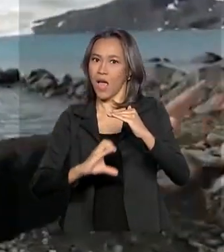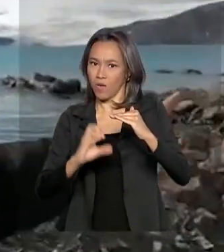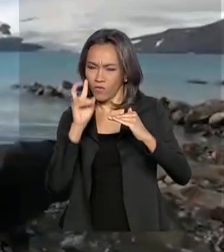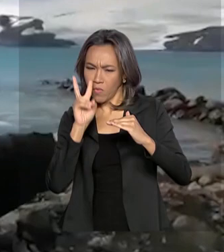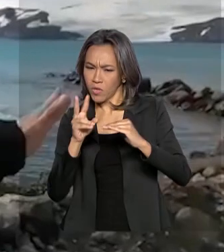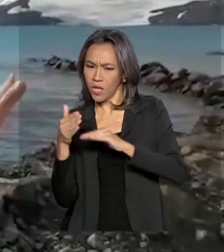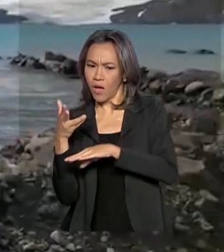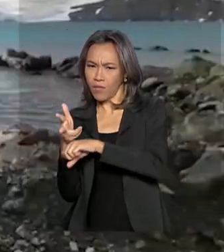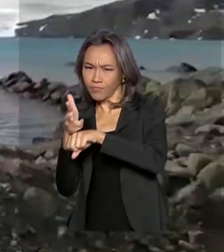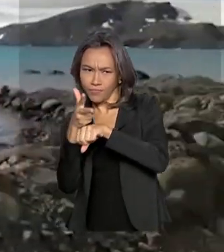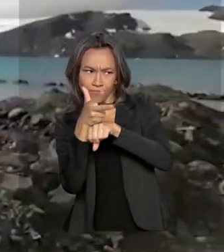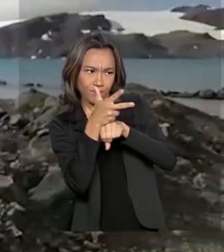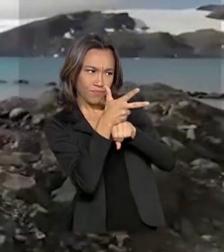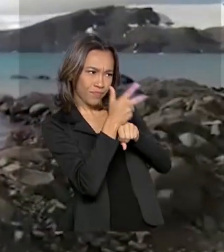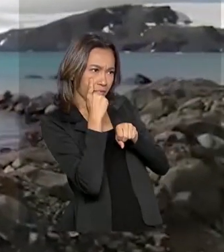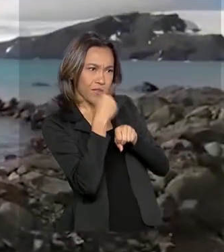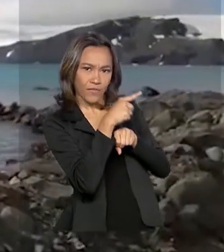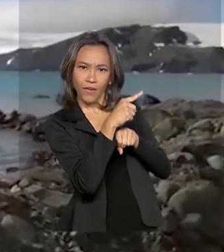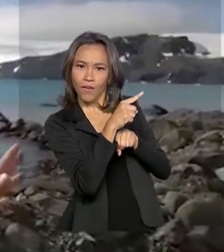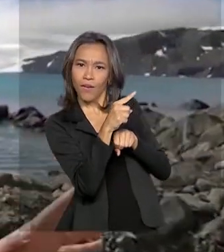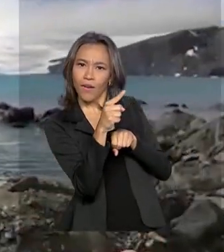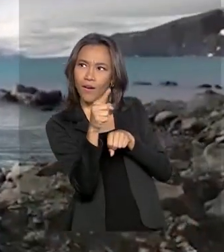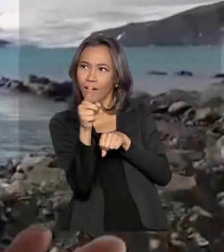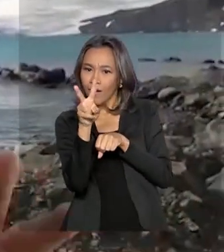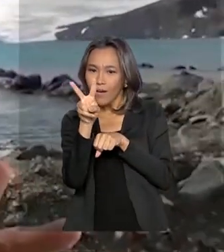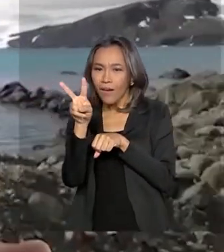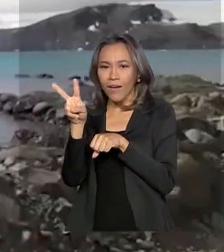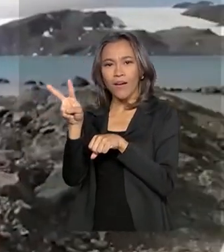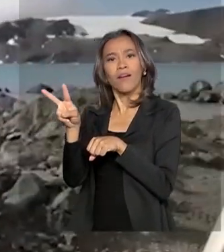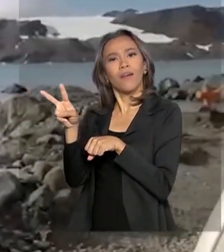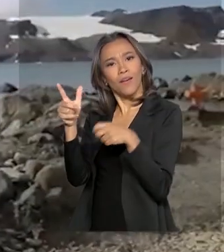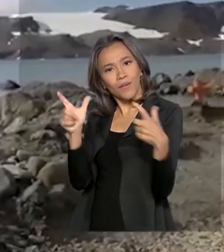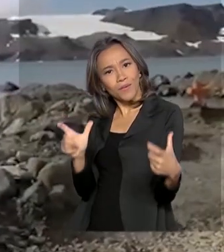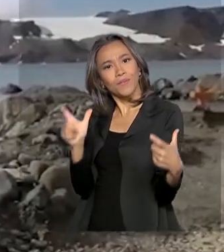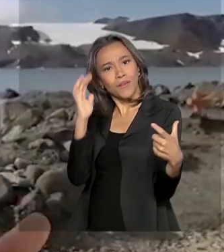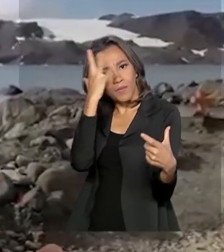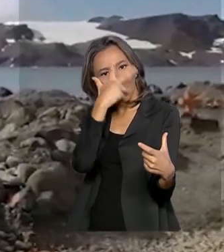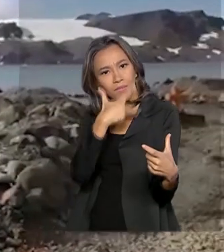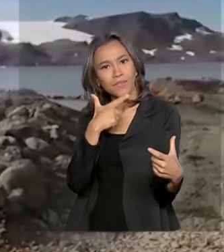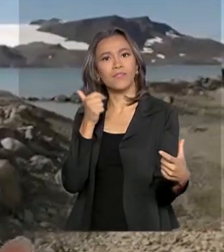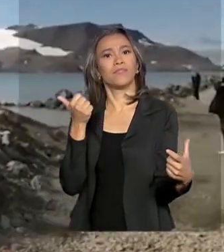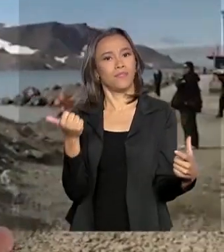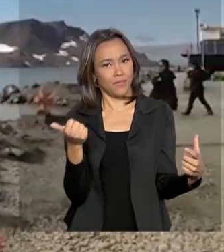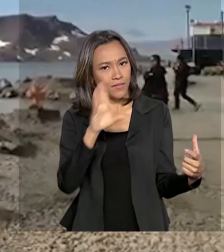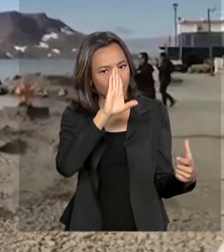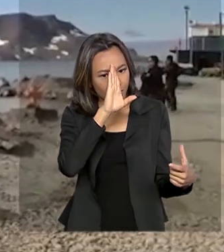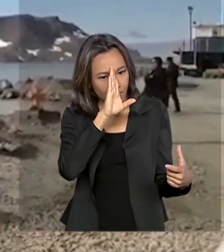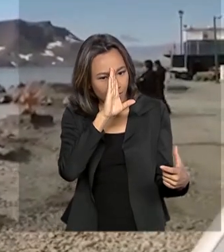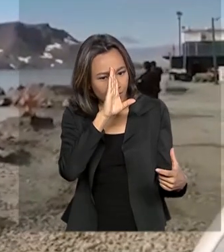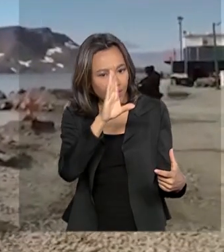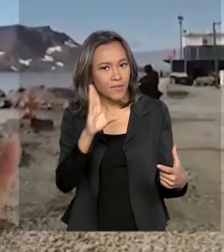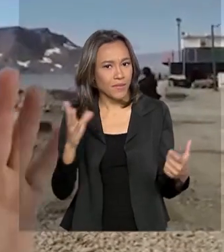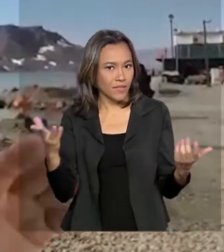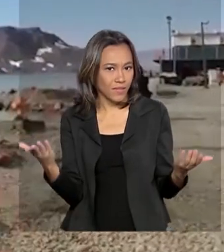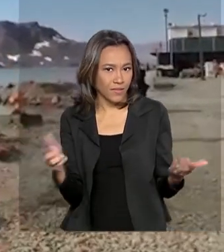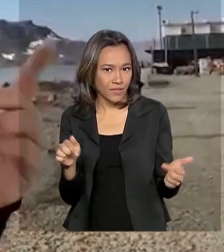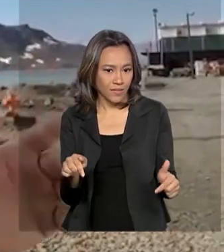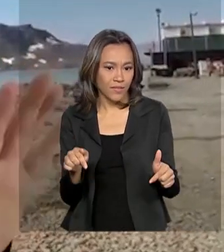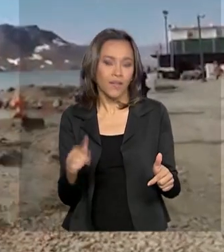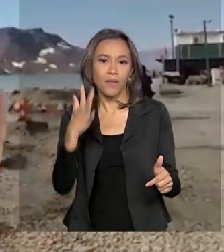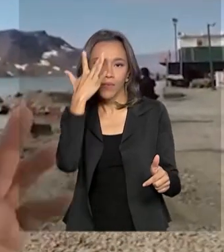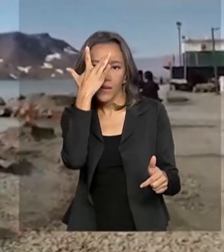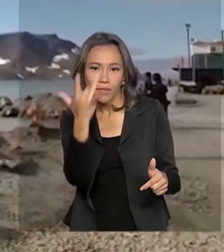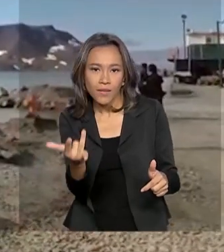mostrar a beleza desse continente antártico, realmente um lugar muito bonito, principalmente um dia como hoje tem sol. Mas para